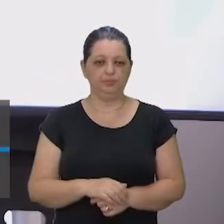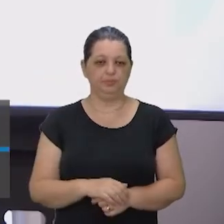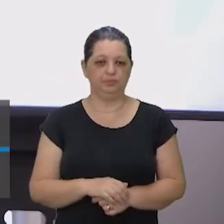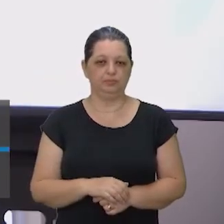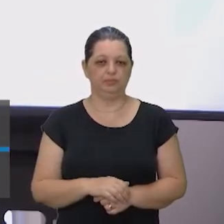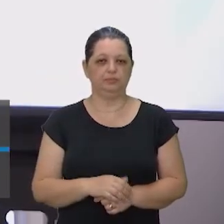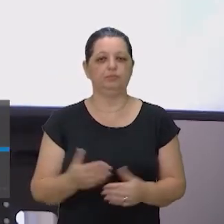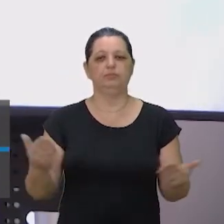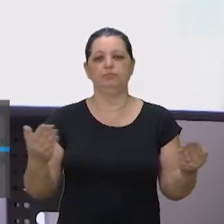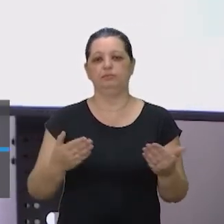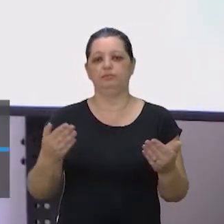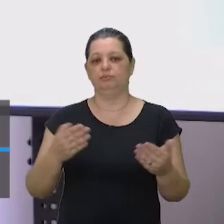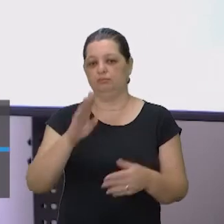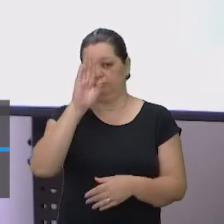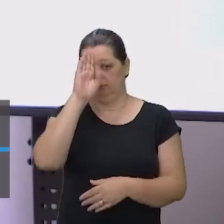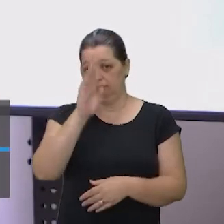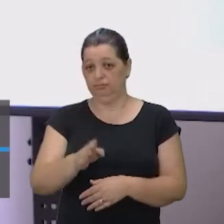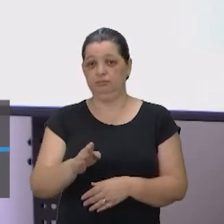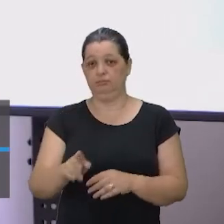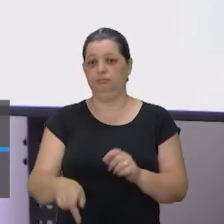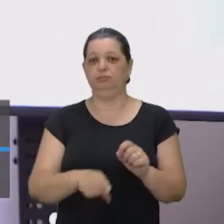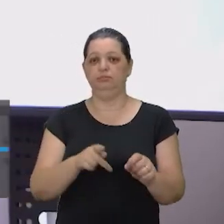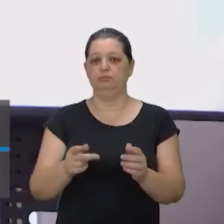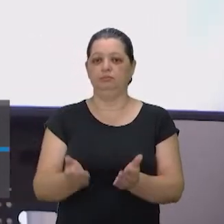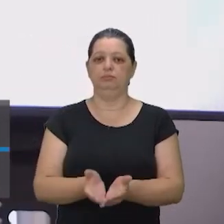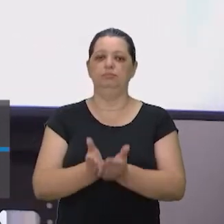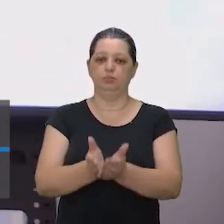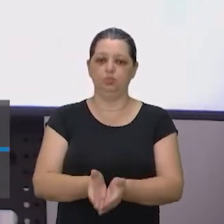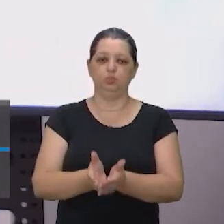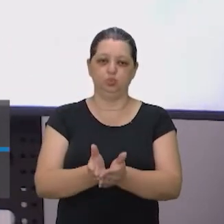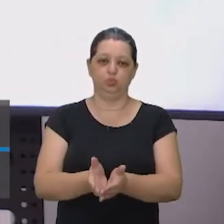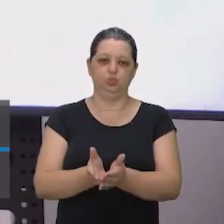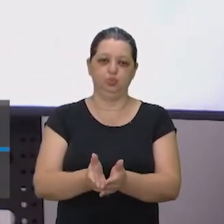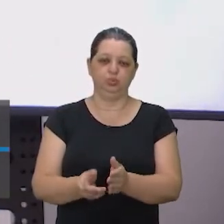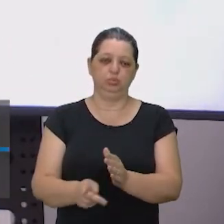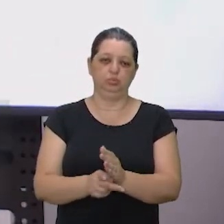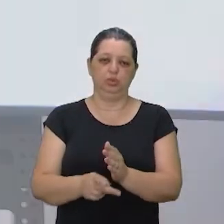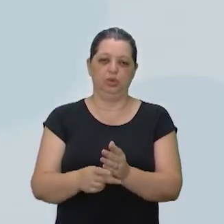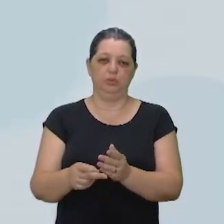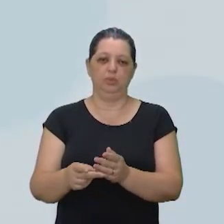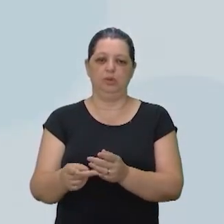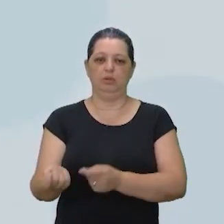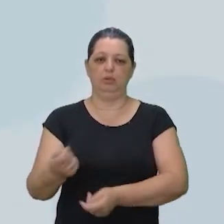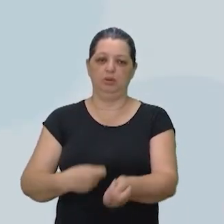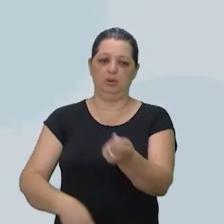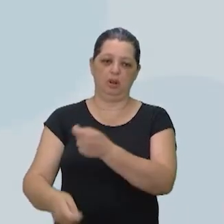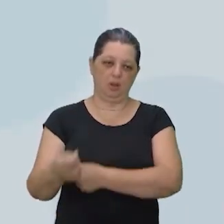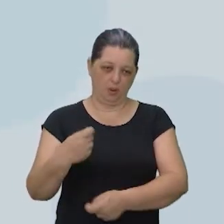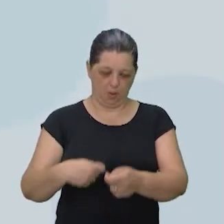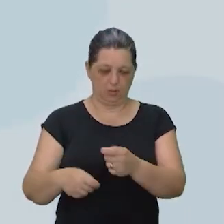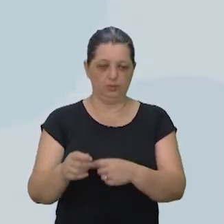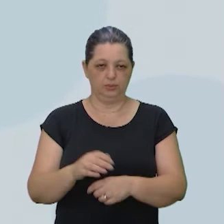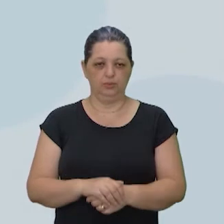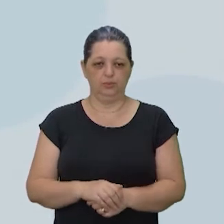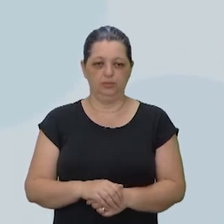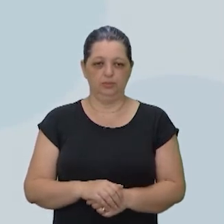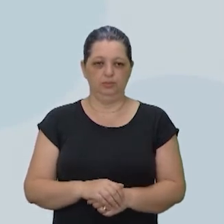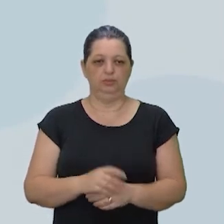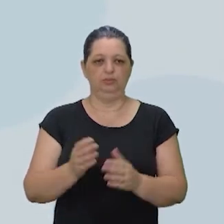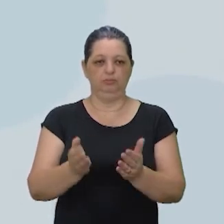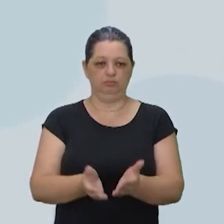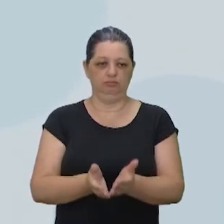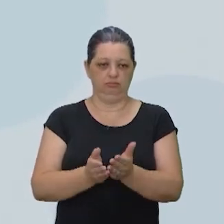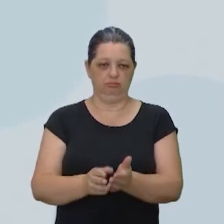dos principais portos onde circulam as mercadorias. Vai dando aquelas apertadinhas. O porto